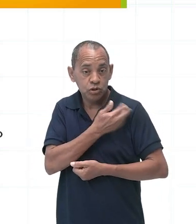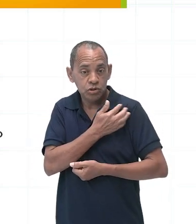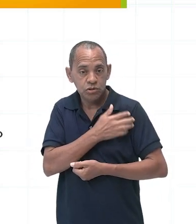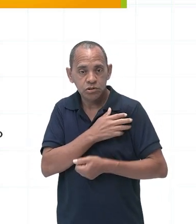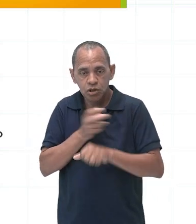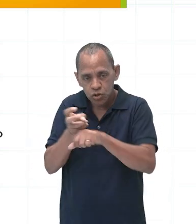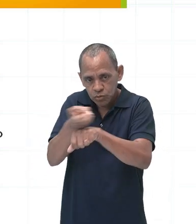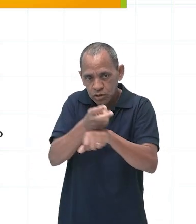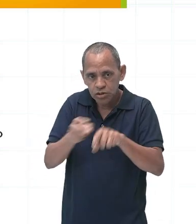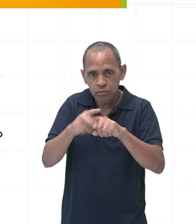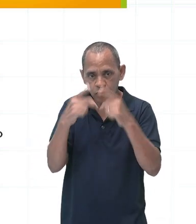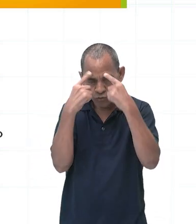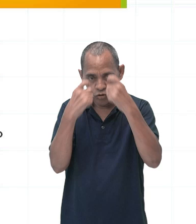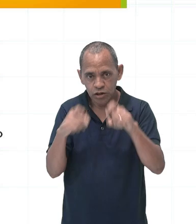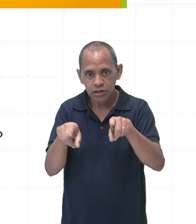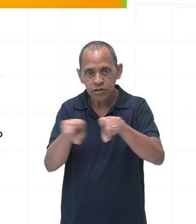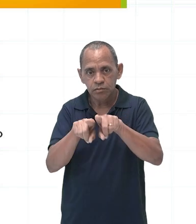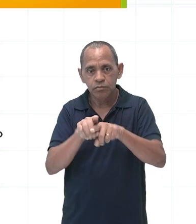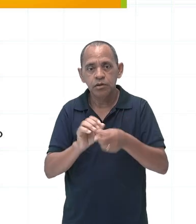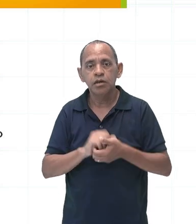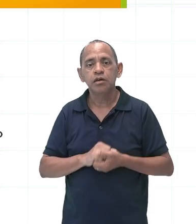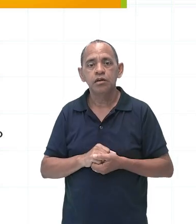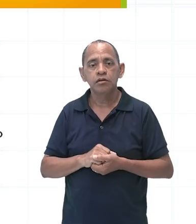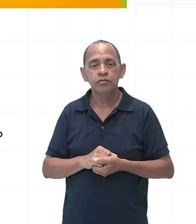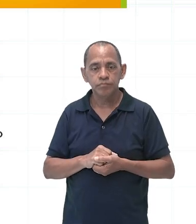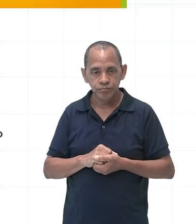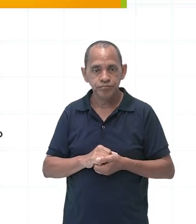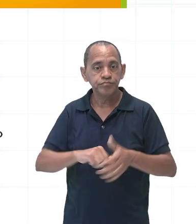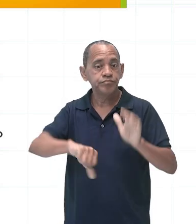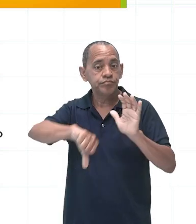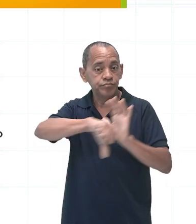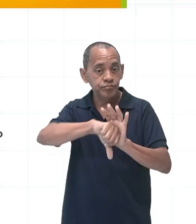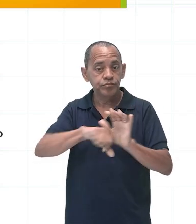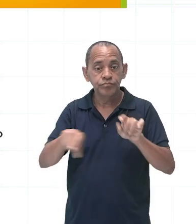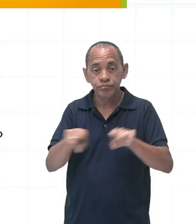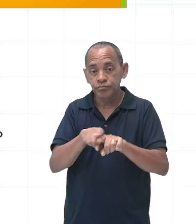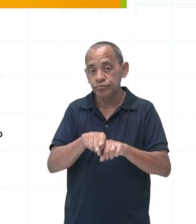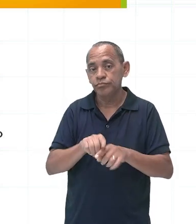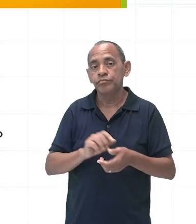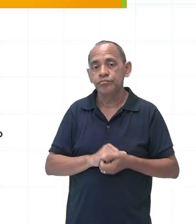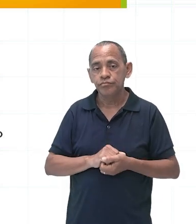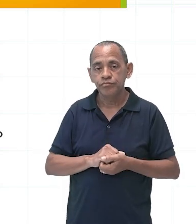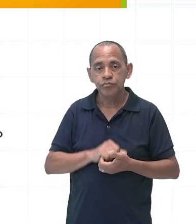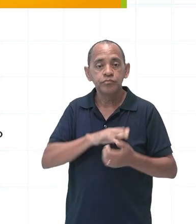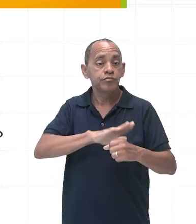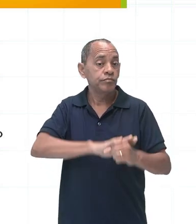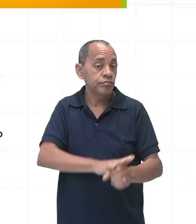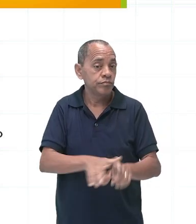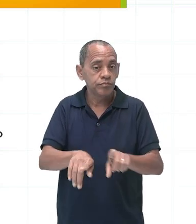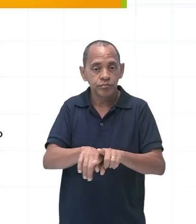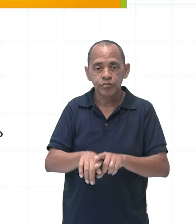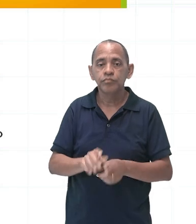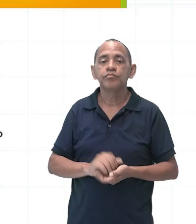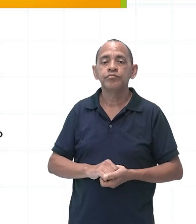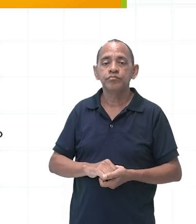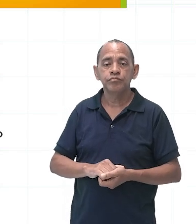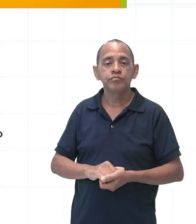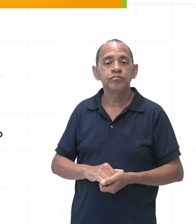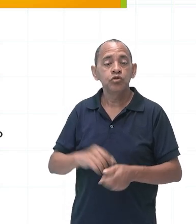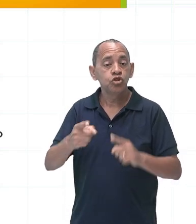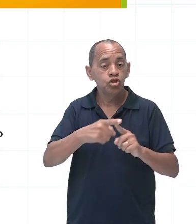discriminação, exploração, violência, crueldade e opressão, punido na forma da lei